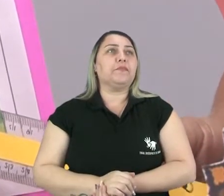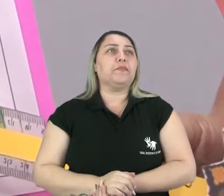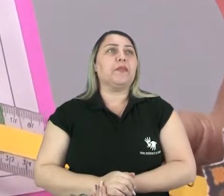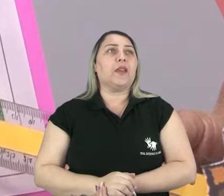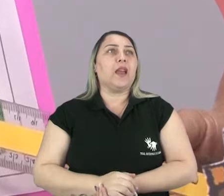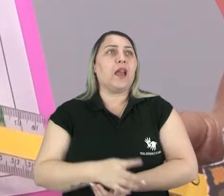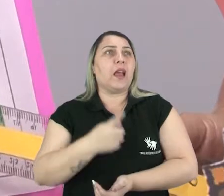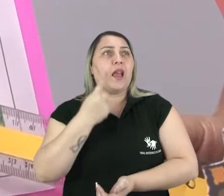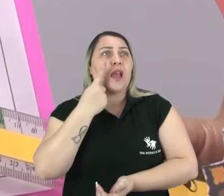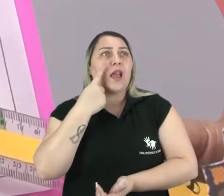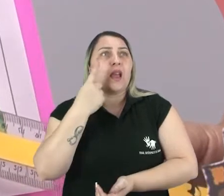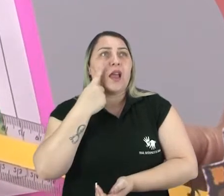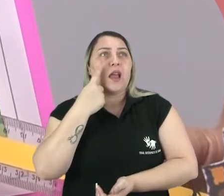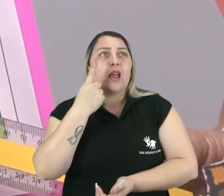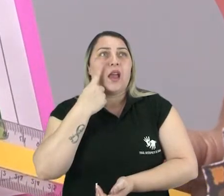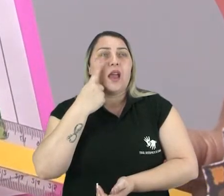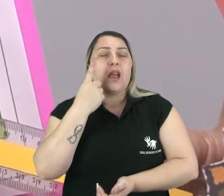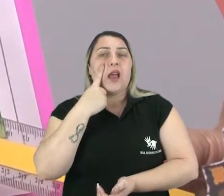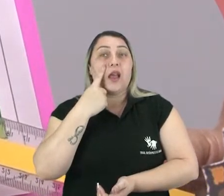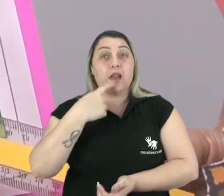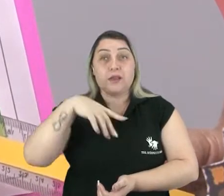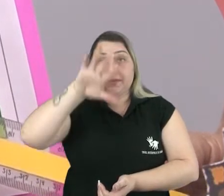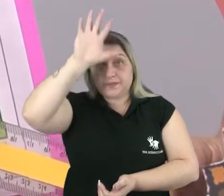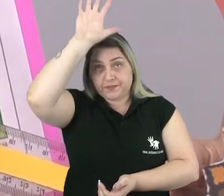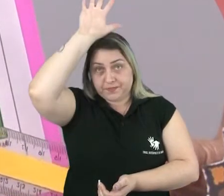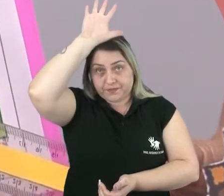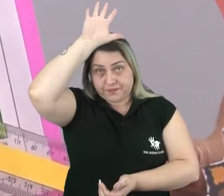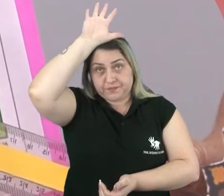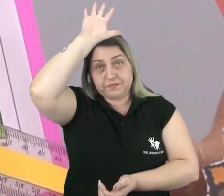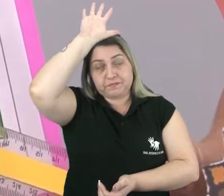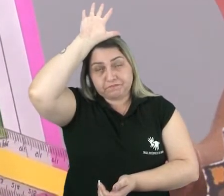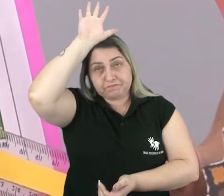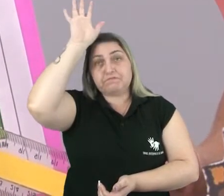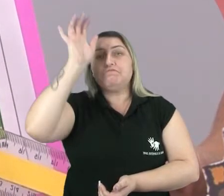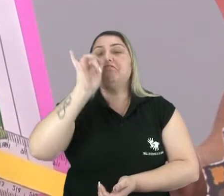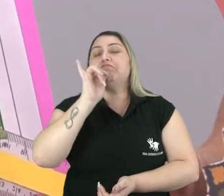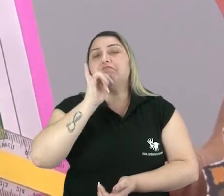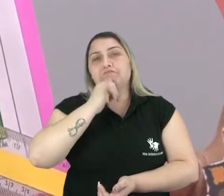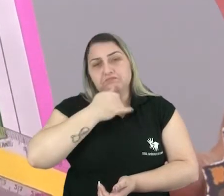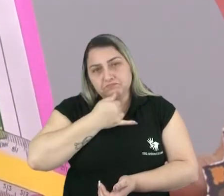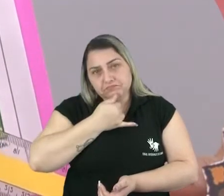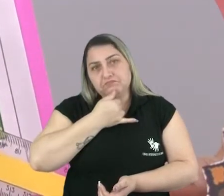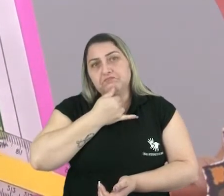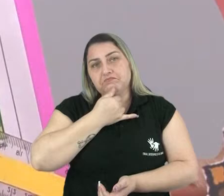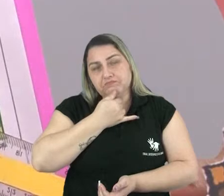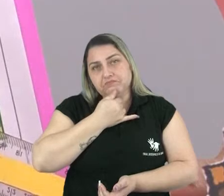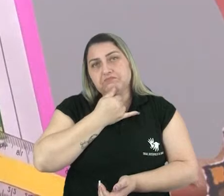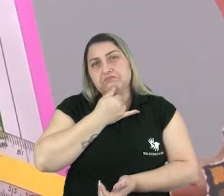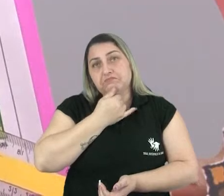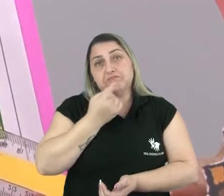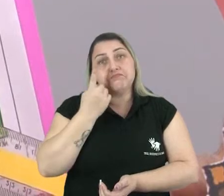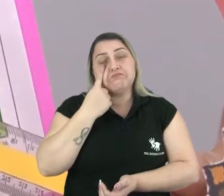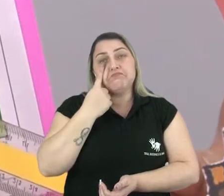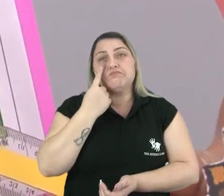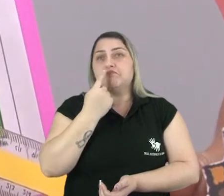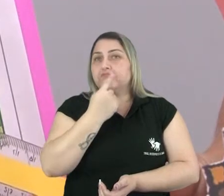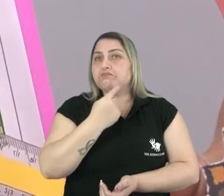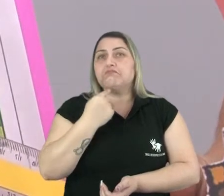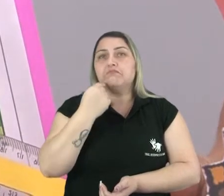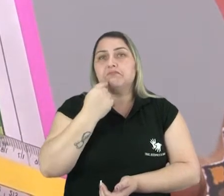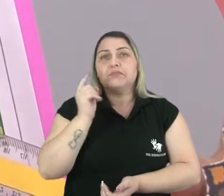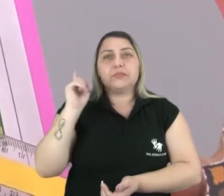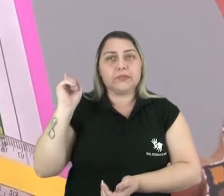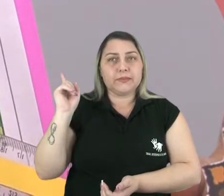Observe, então, que Cebolinha está ainda mais triste. Olha a boca dele como está. Aqui